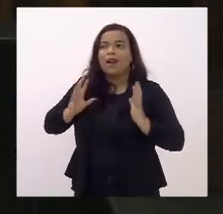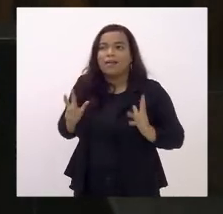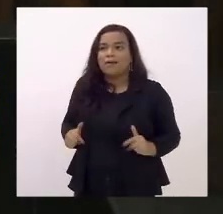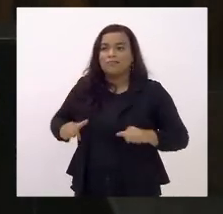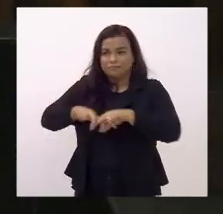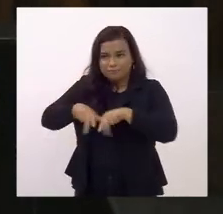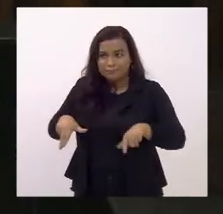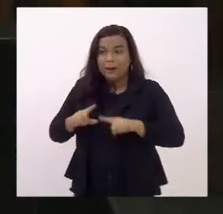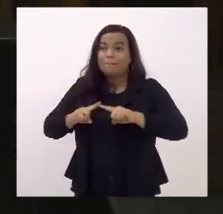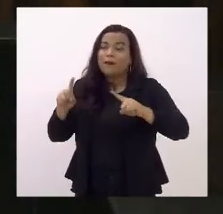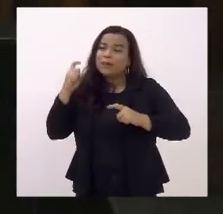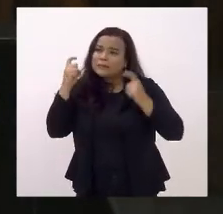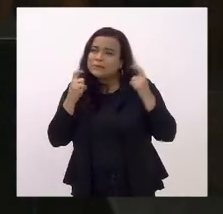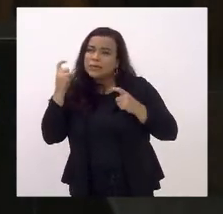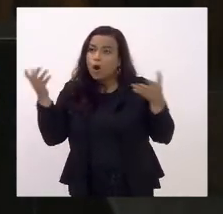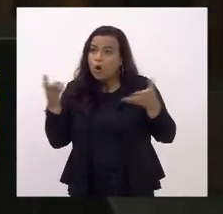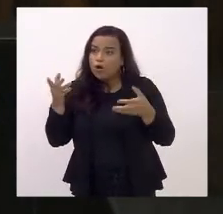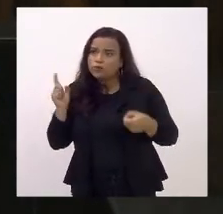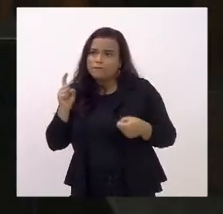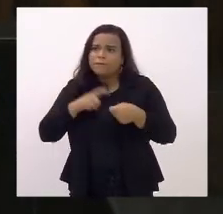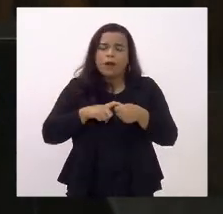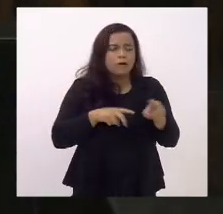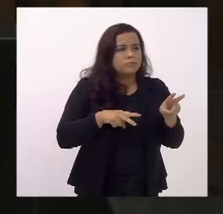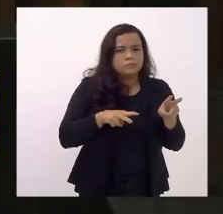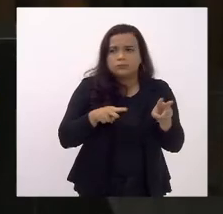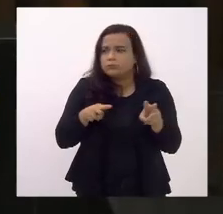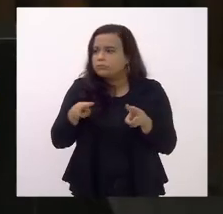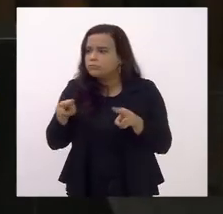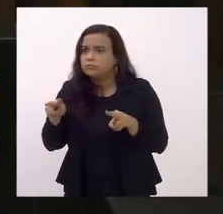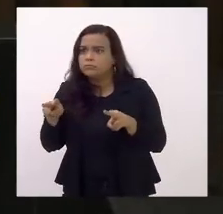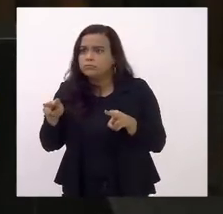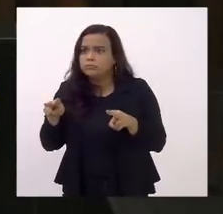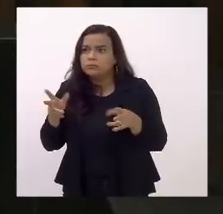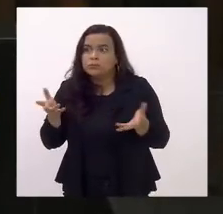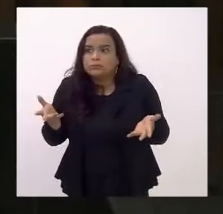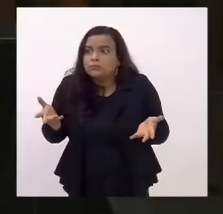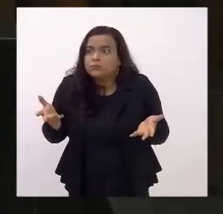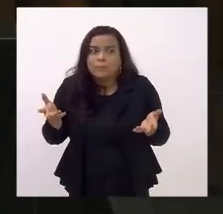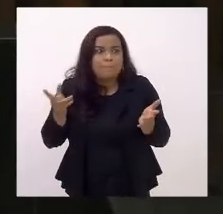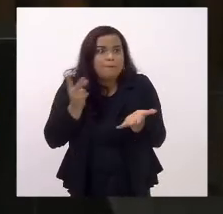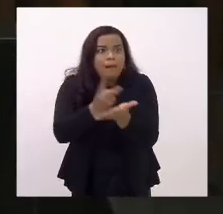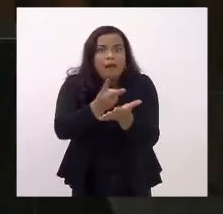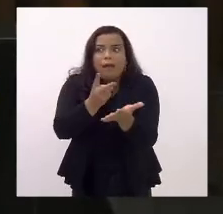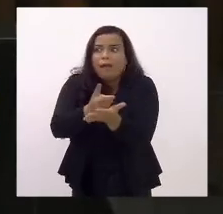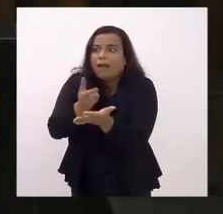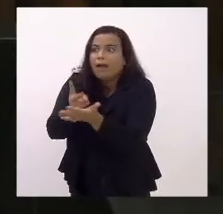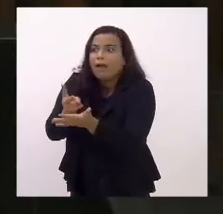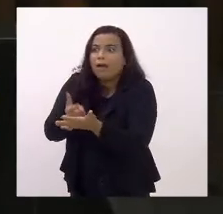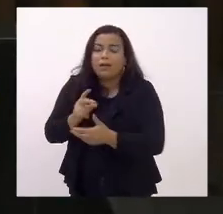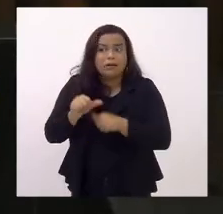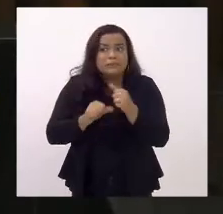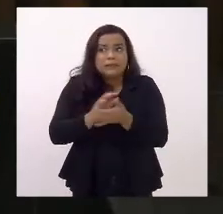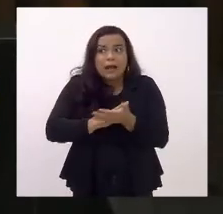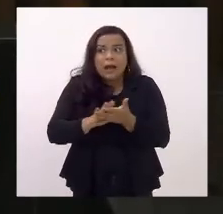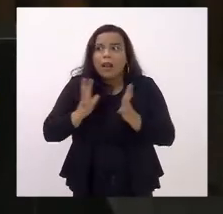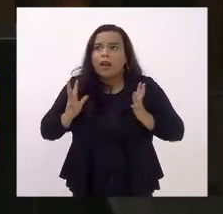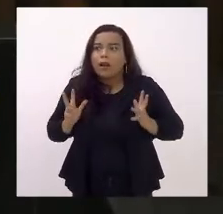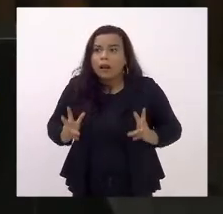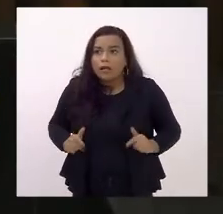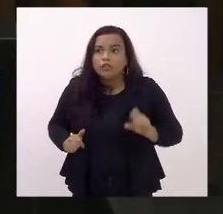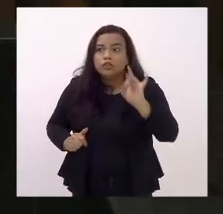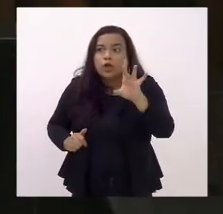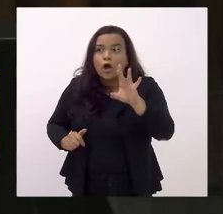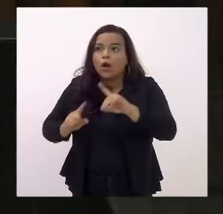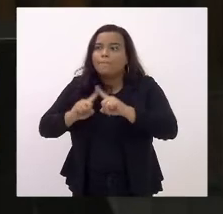preocupa que hoje, quando eu volto às escolas, nada disso foi feito. As escoras foram limpas, sim, mas